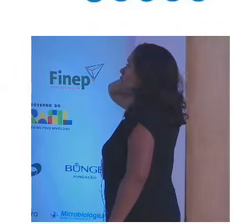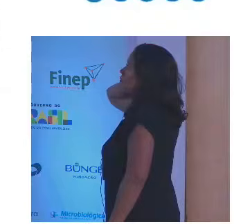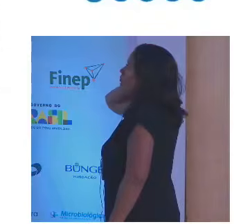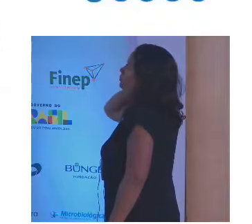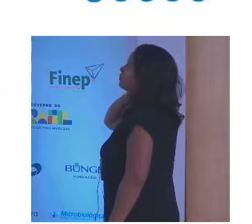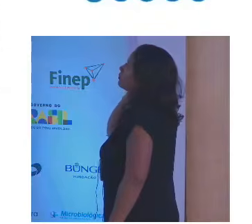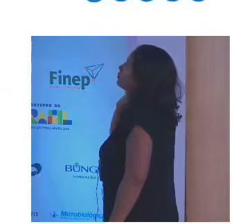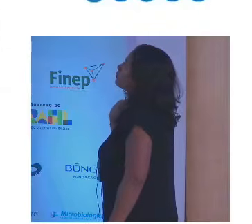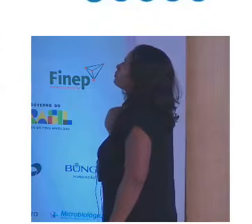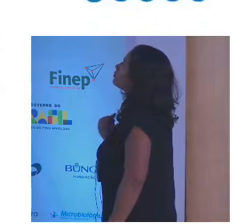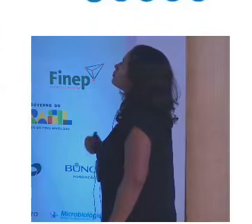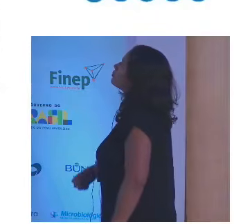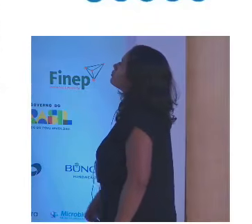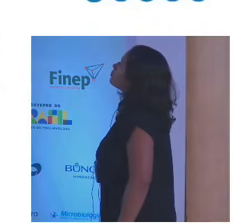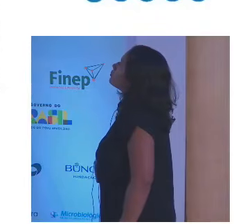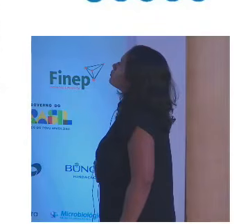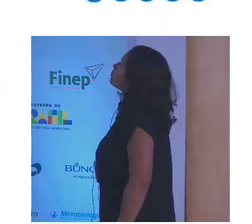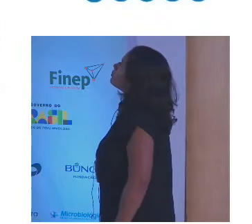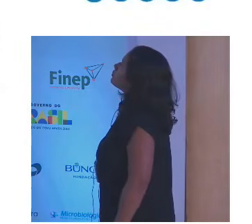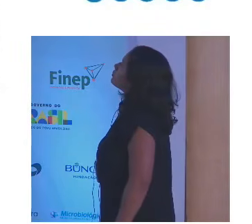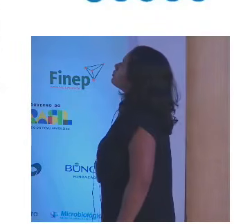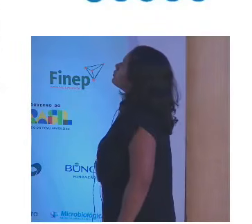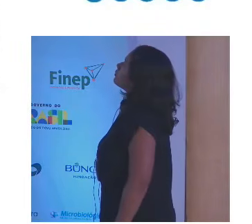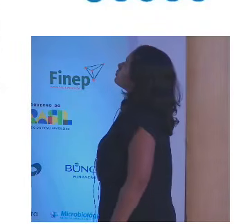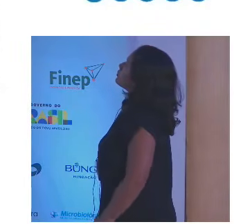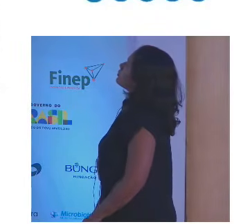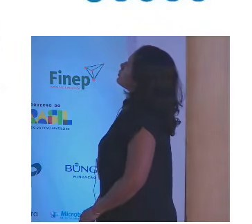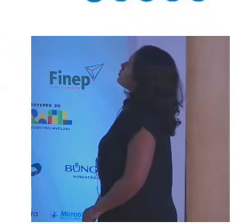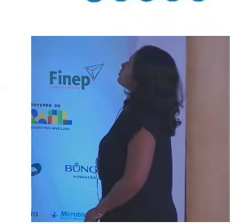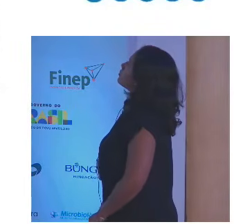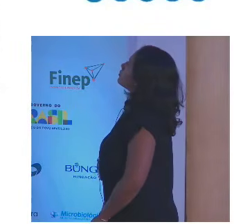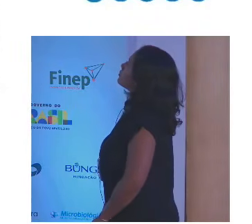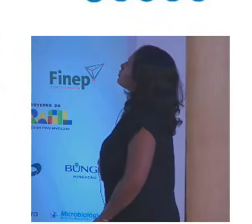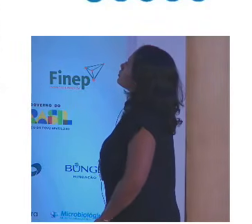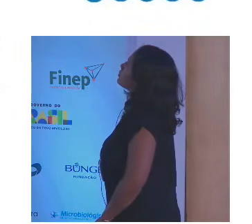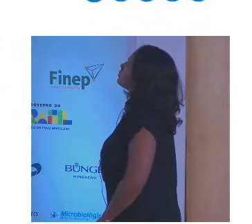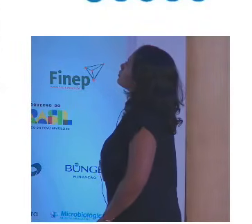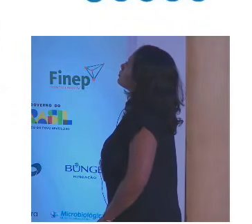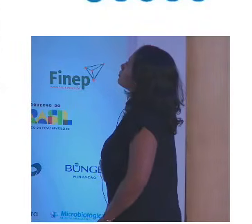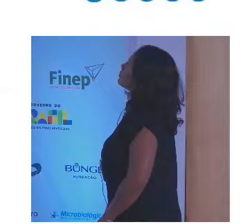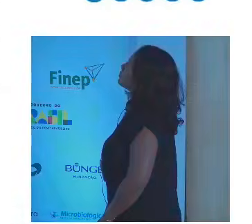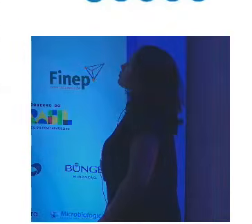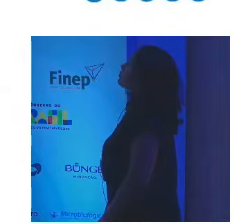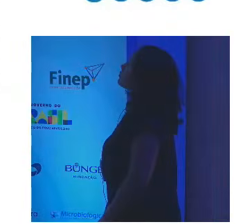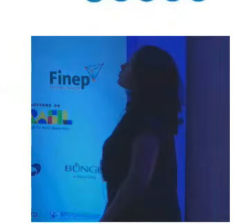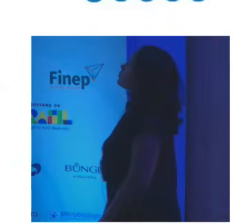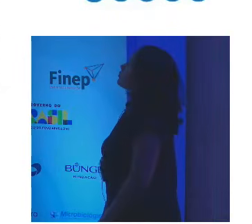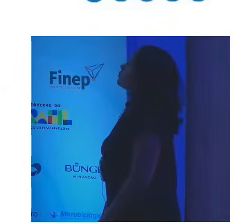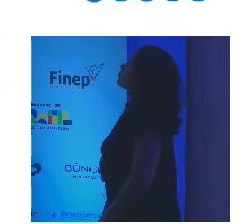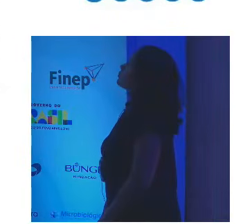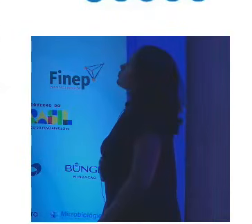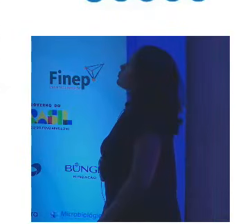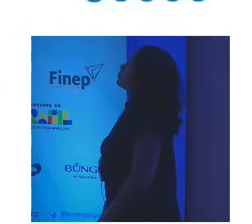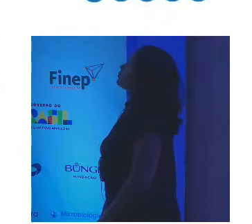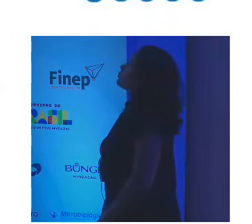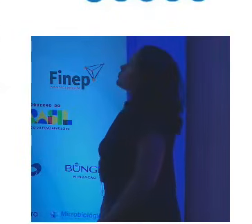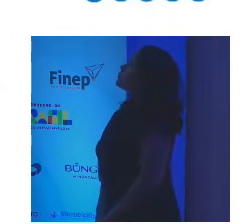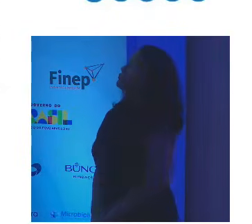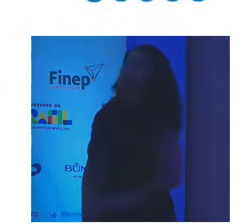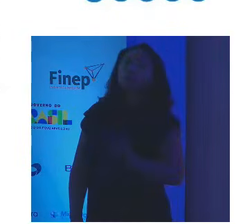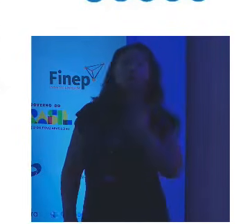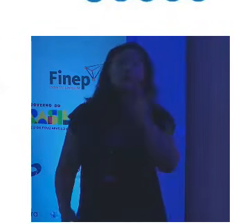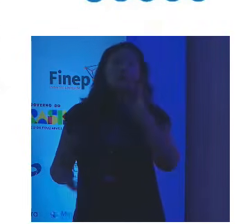Mas não sei se vocês conseguem ver, se está claro o suficiente, né? Então, só para ilustrar, né, essas áreas de recifes mesofóticos que ocorrem